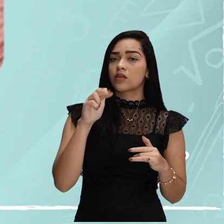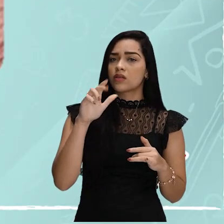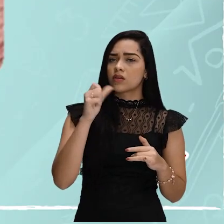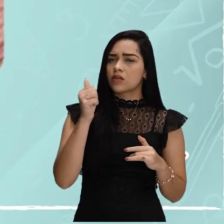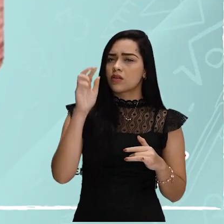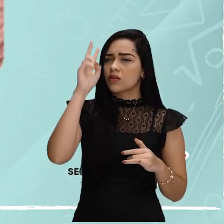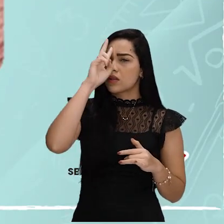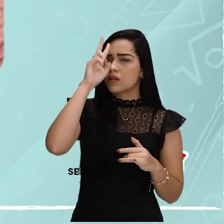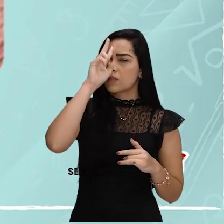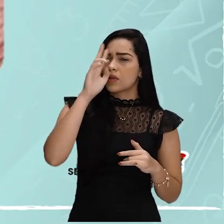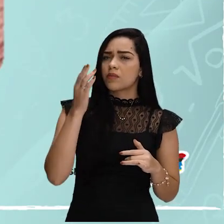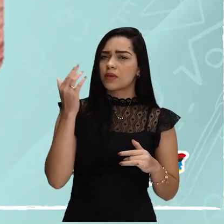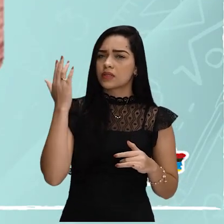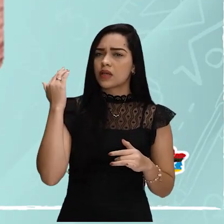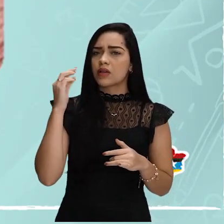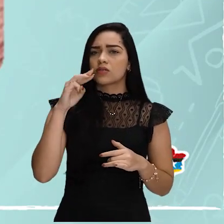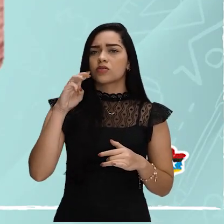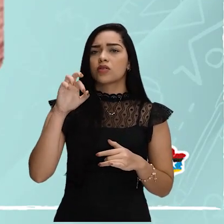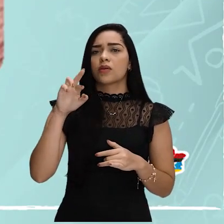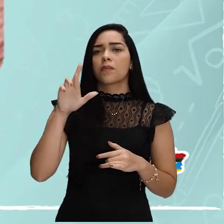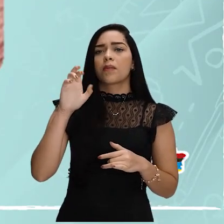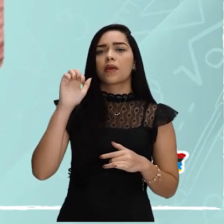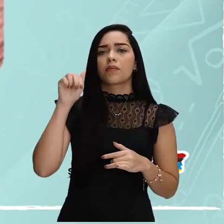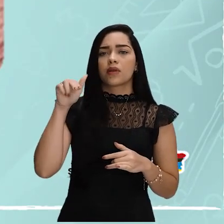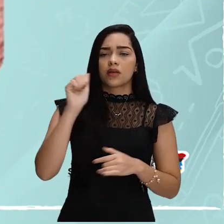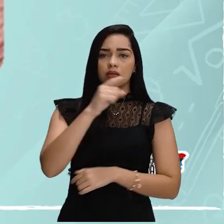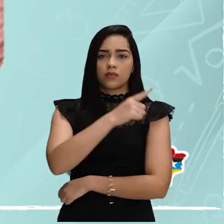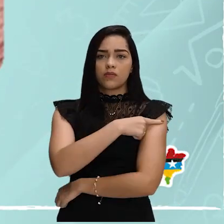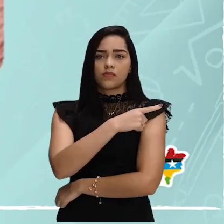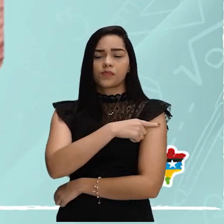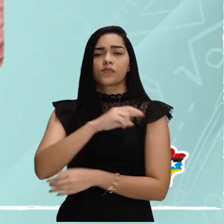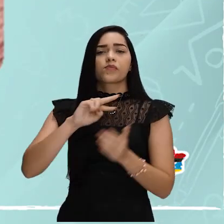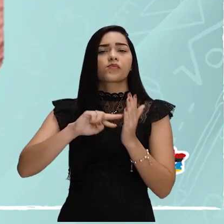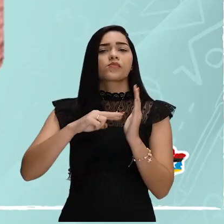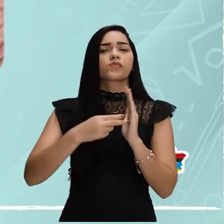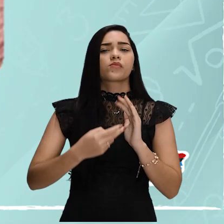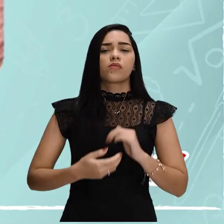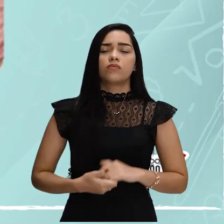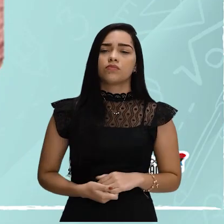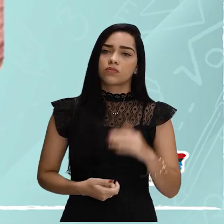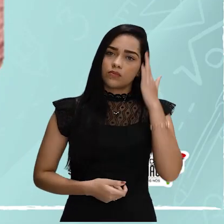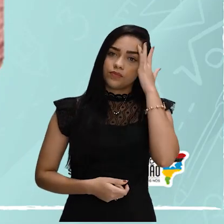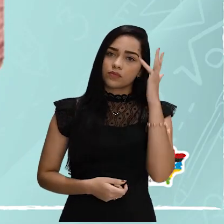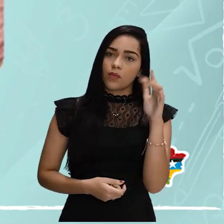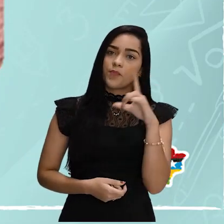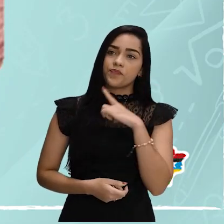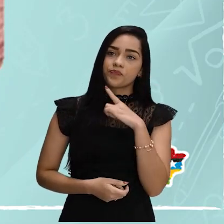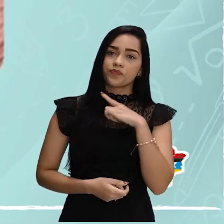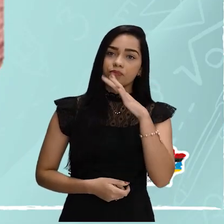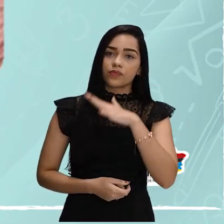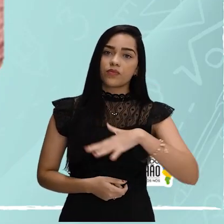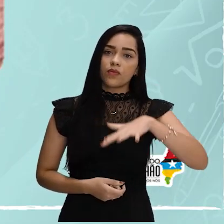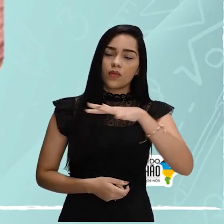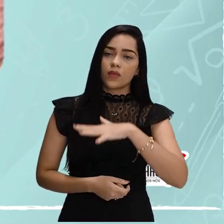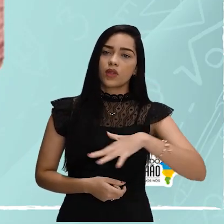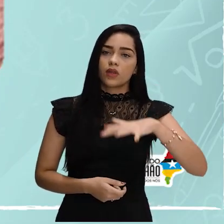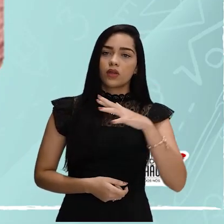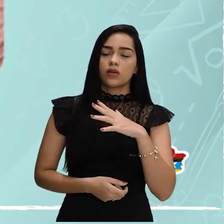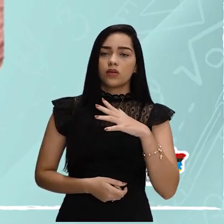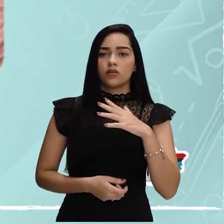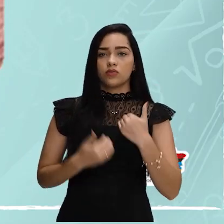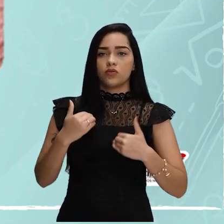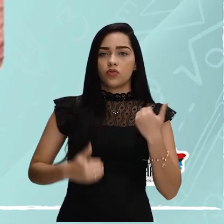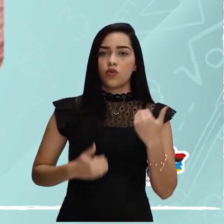lembrar lá do assunto membrana plasmática, né, do primeiro ano. O que é difusão? Imagina que eu tenho uma região que tem